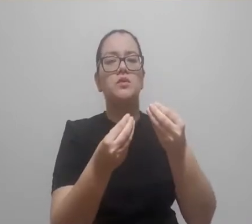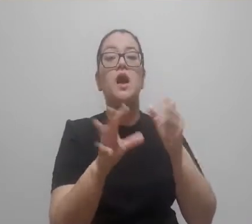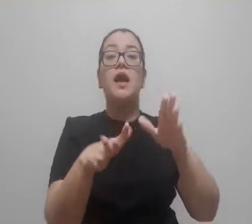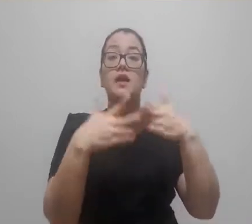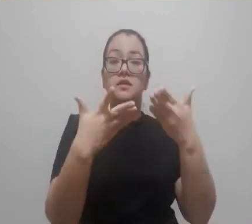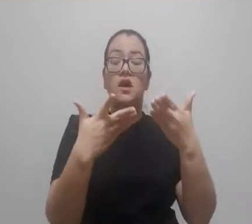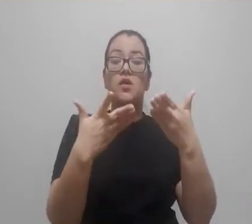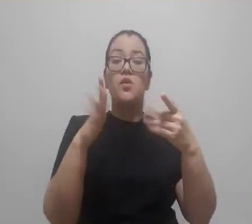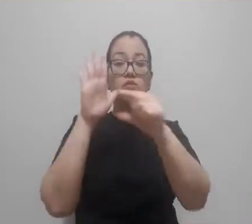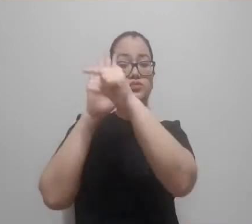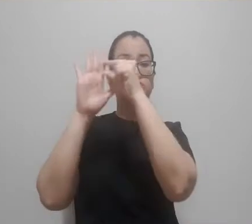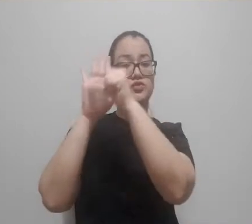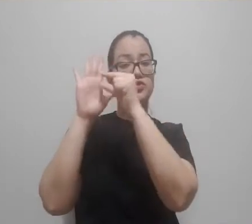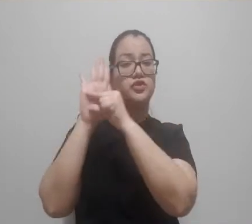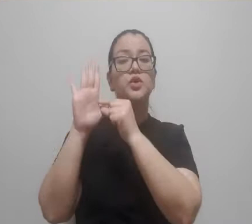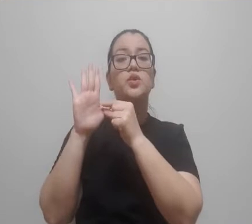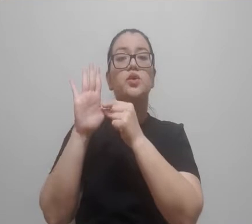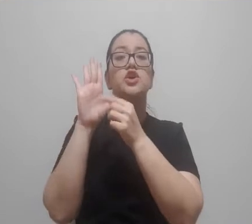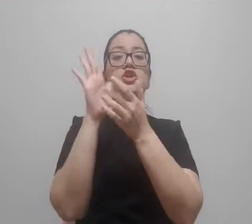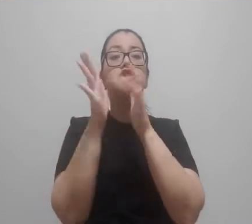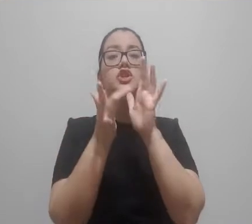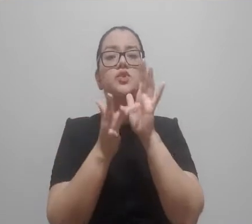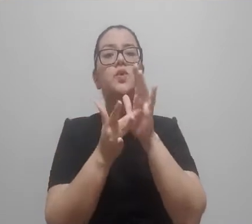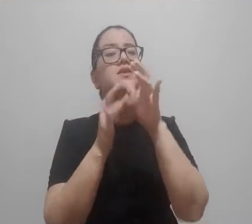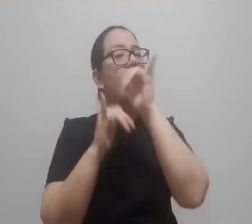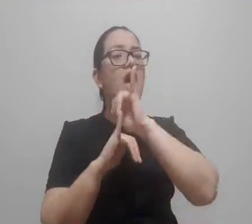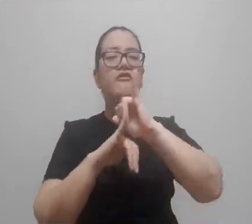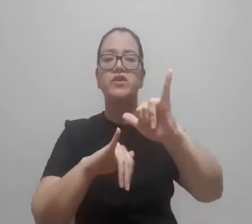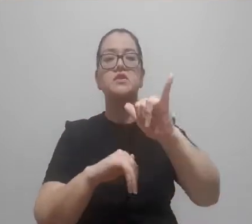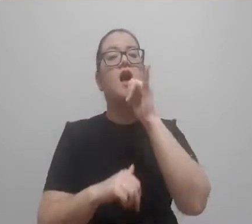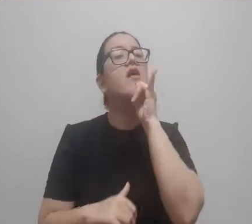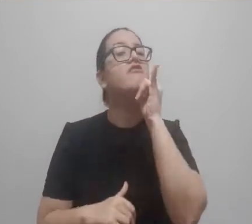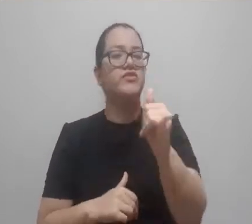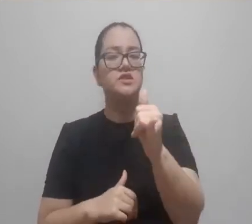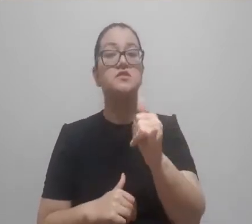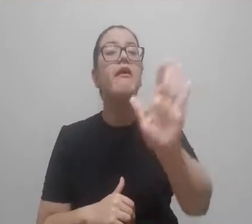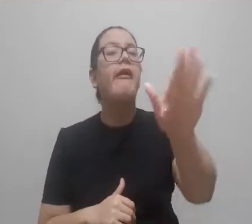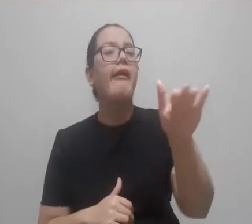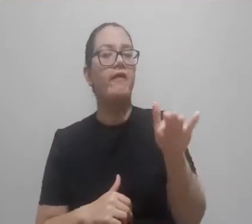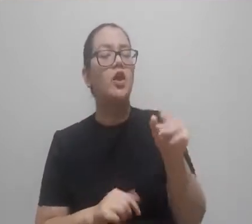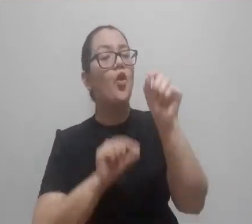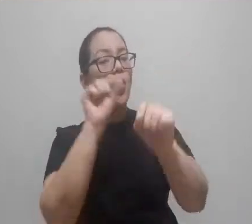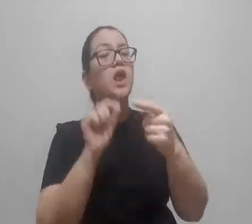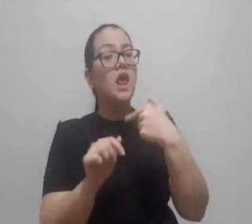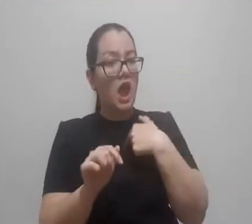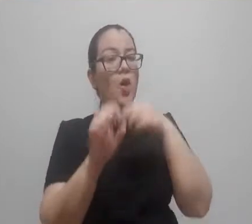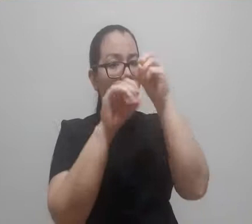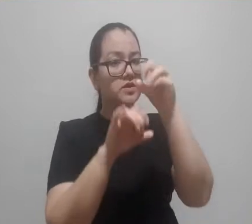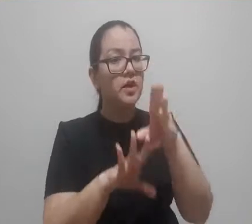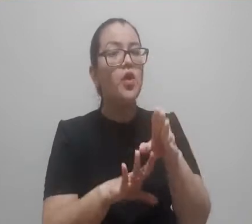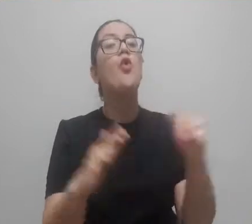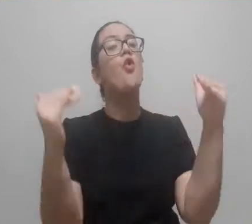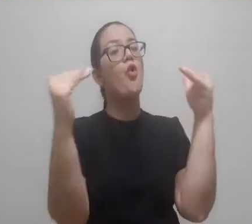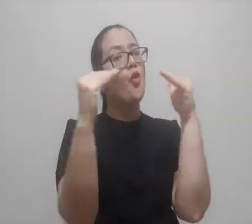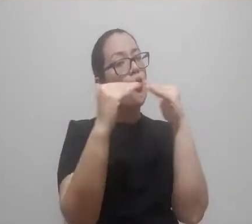para os discípulos, olha, o que eu vou dizer para vocês, tá? Tem a ver com o Antigo Testamento. Eu não